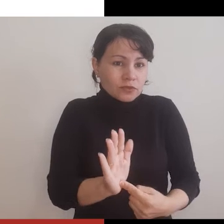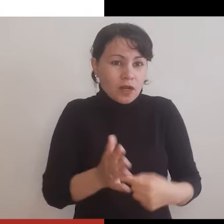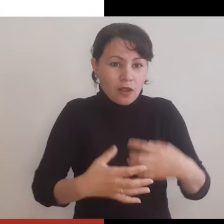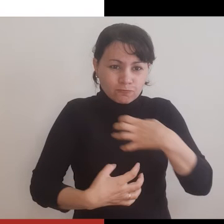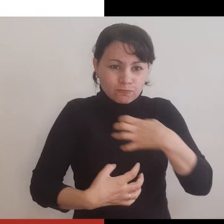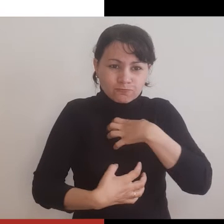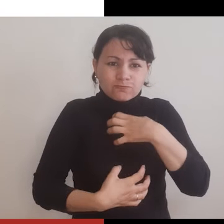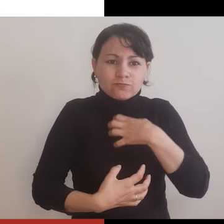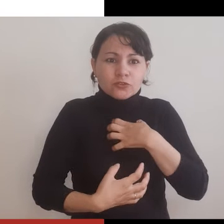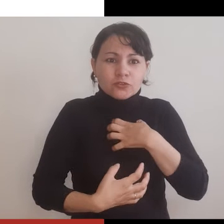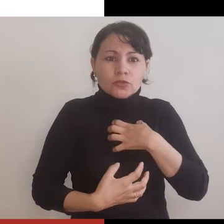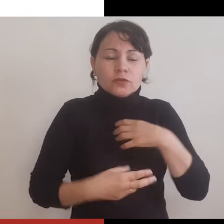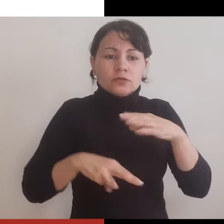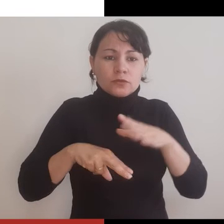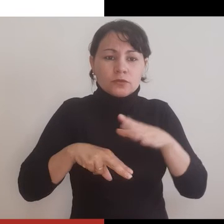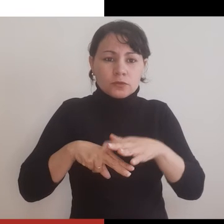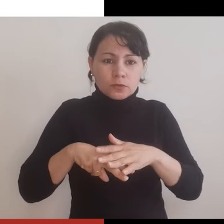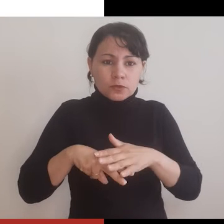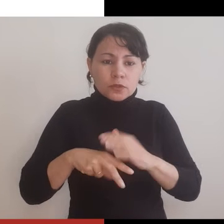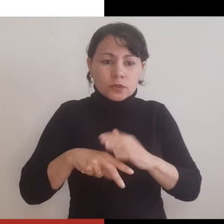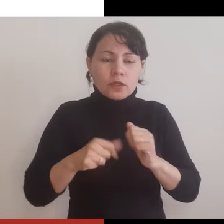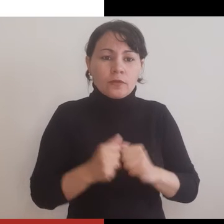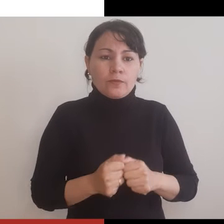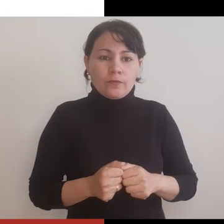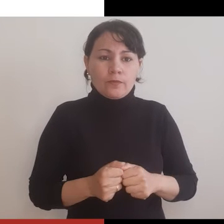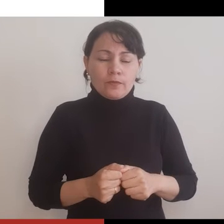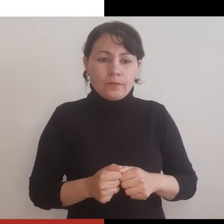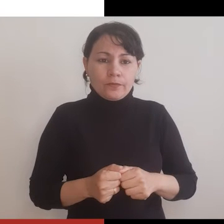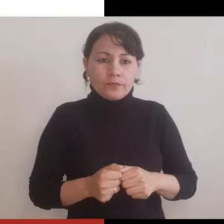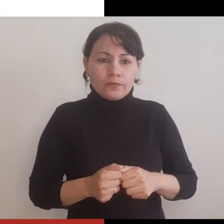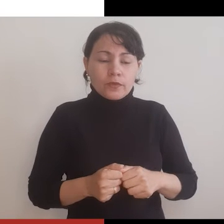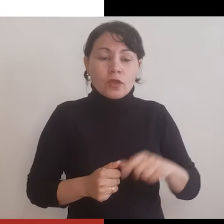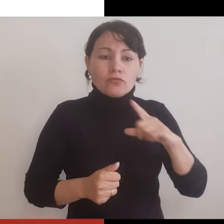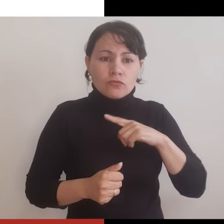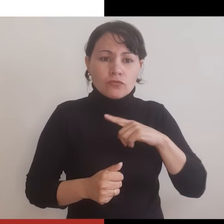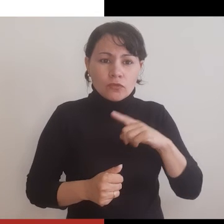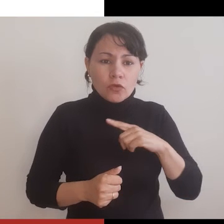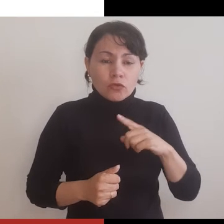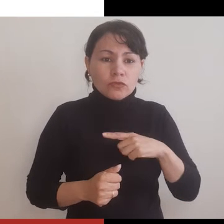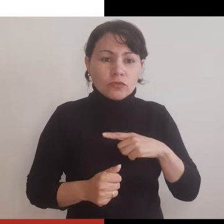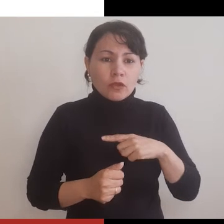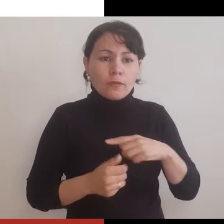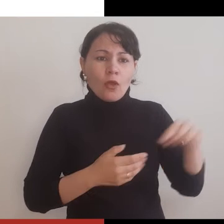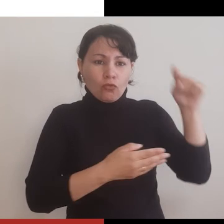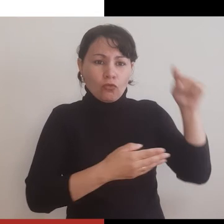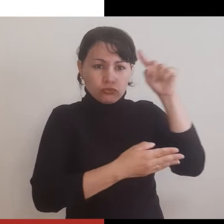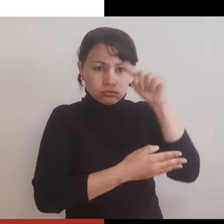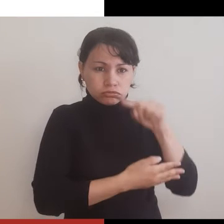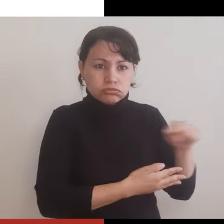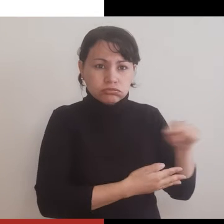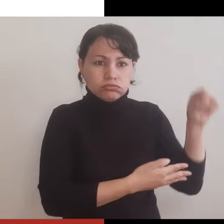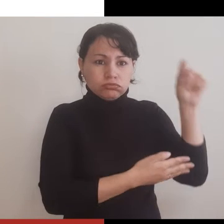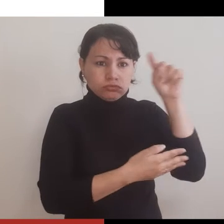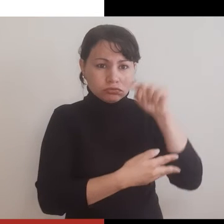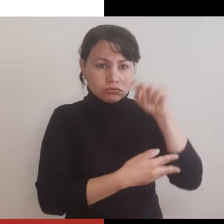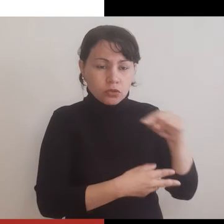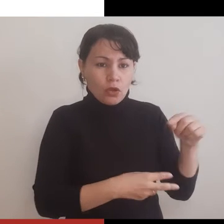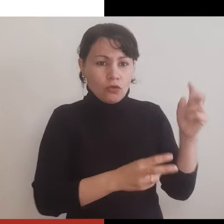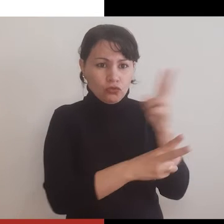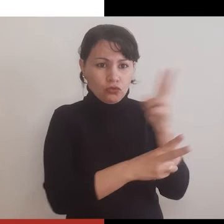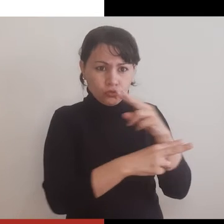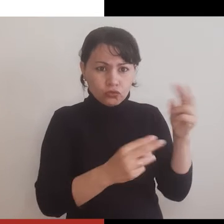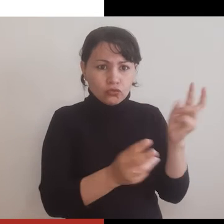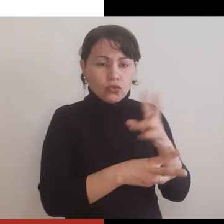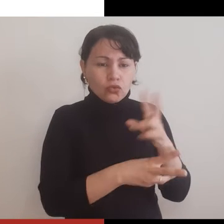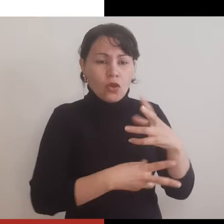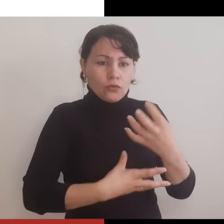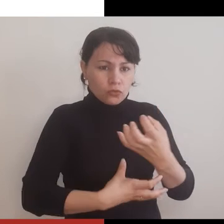paciente. Além disso, eu tenho os ventiladores mecânicos, né, onde a gente consegue